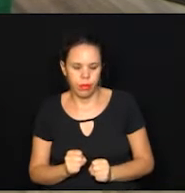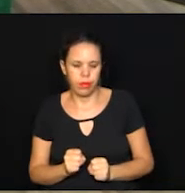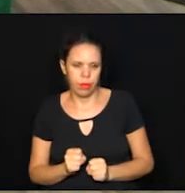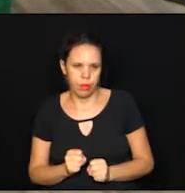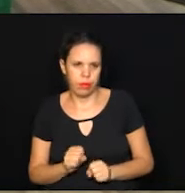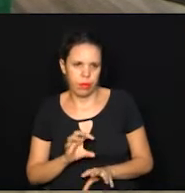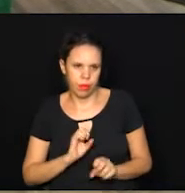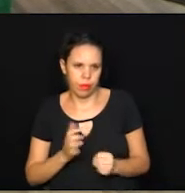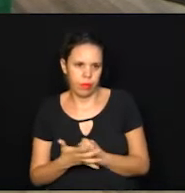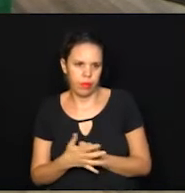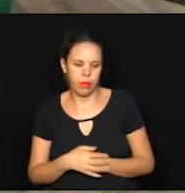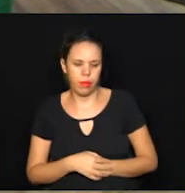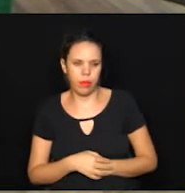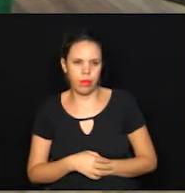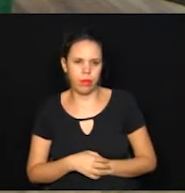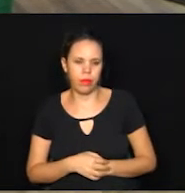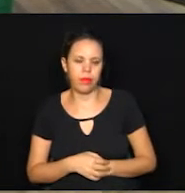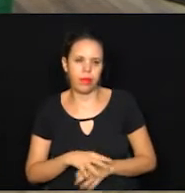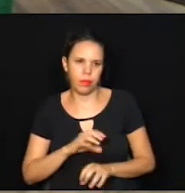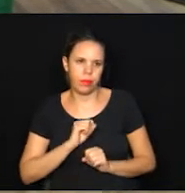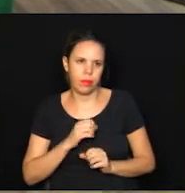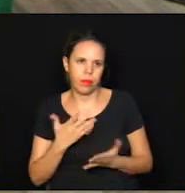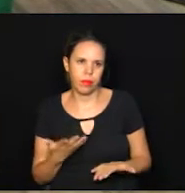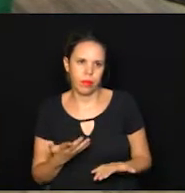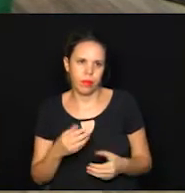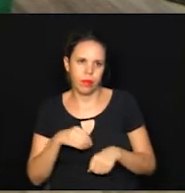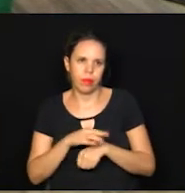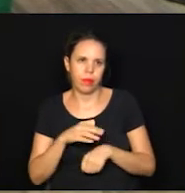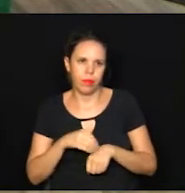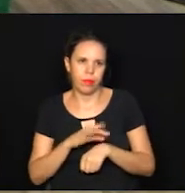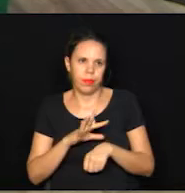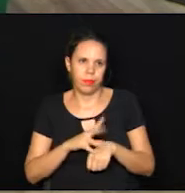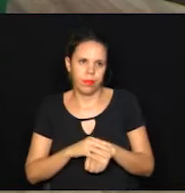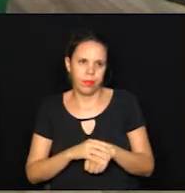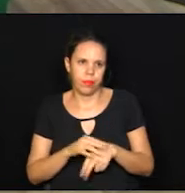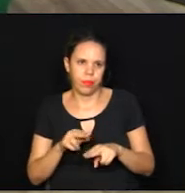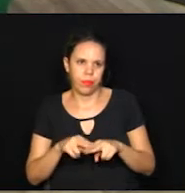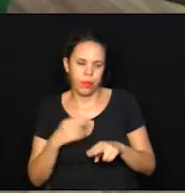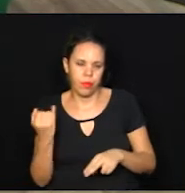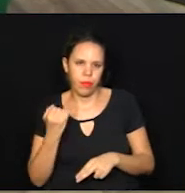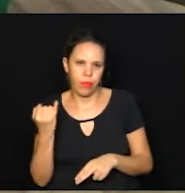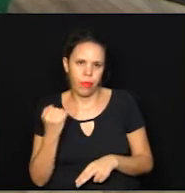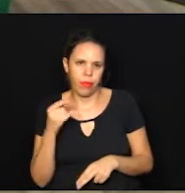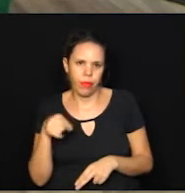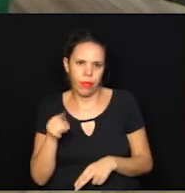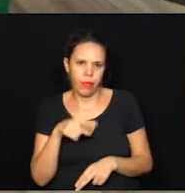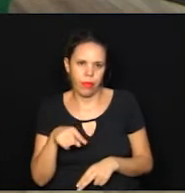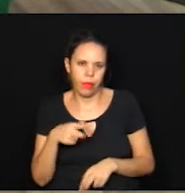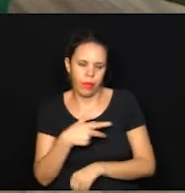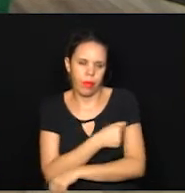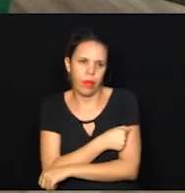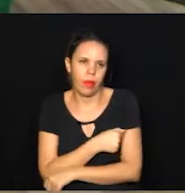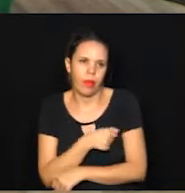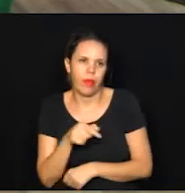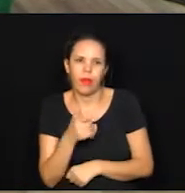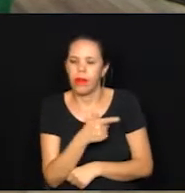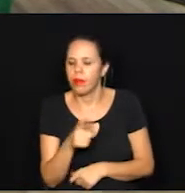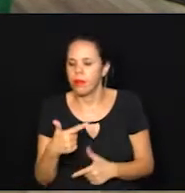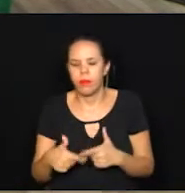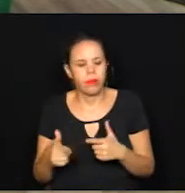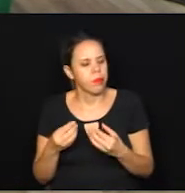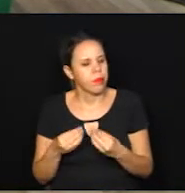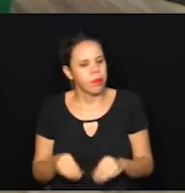a Covid-19, com o coronavírus, e ainda transmitir a doença. Por isso que é muito importante você se vacinar para que você não